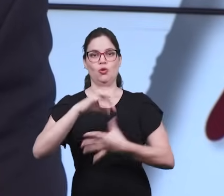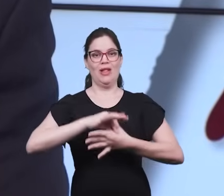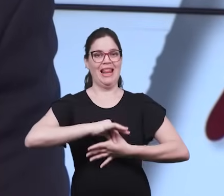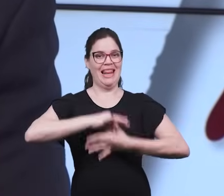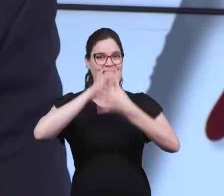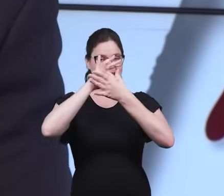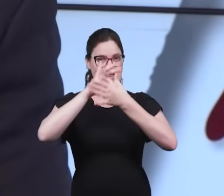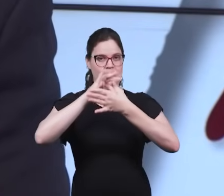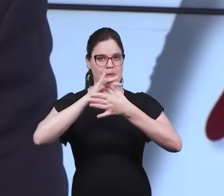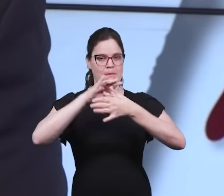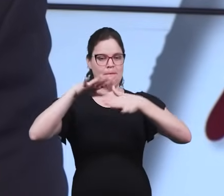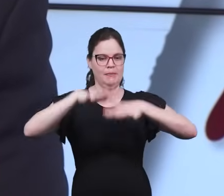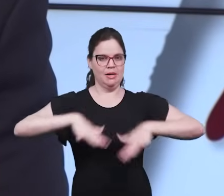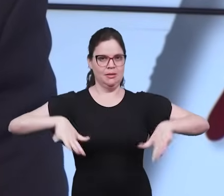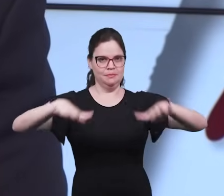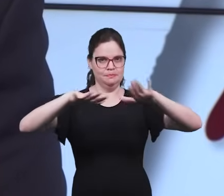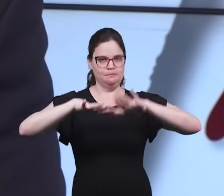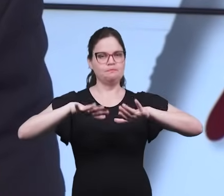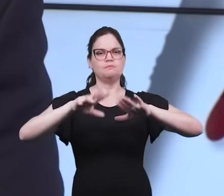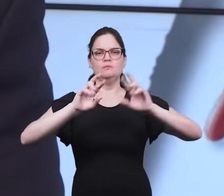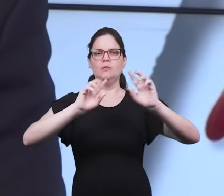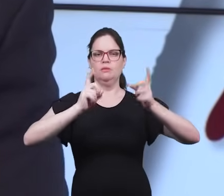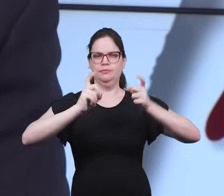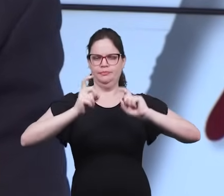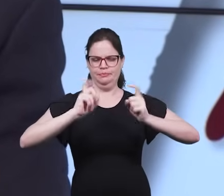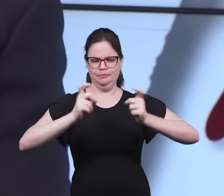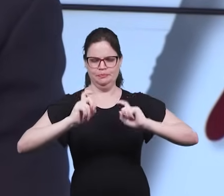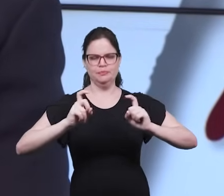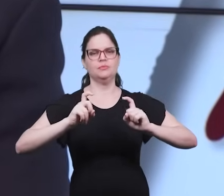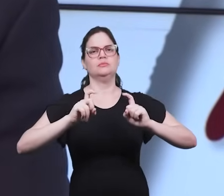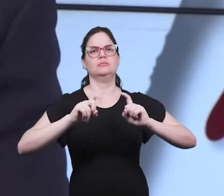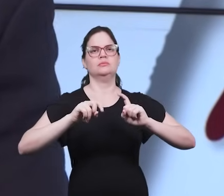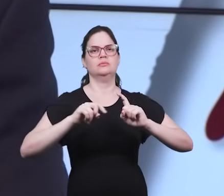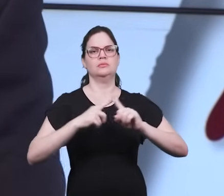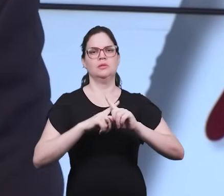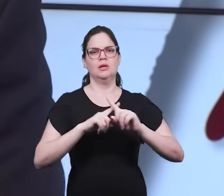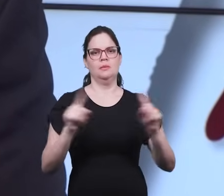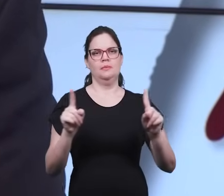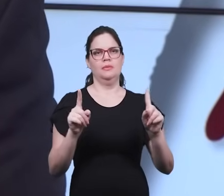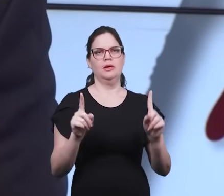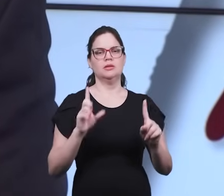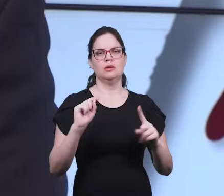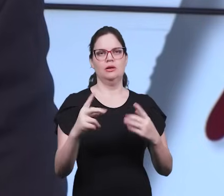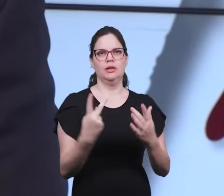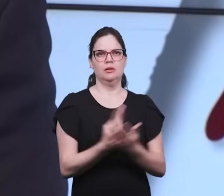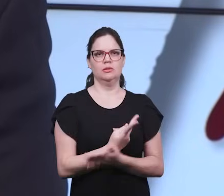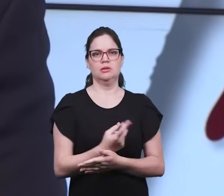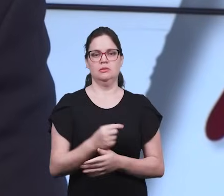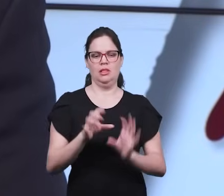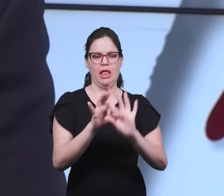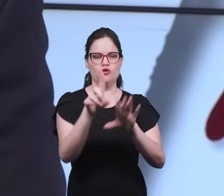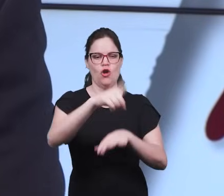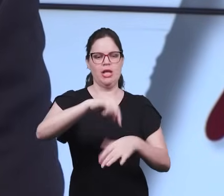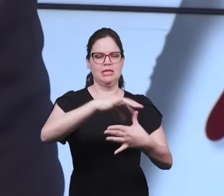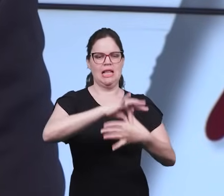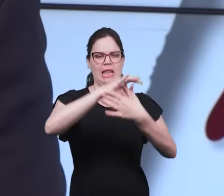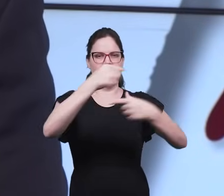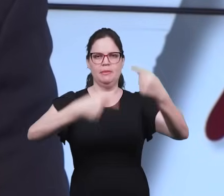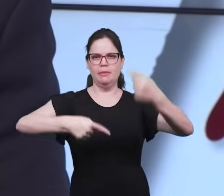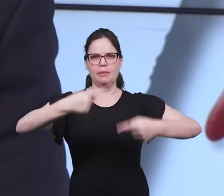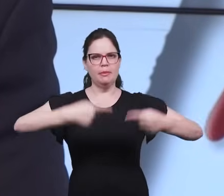líderes. Ele fez o concílio, mas ele mesmo ali não tomou parte no concílio, deixou os